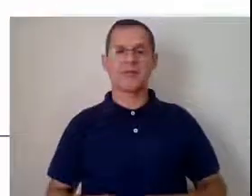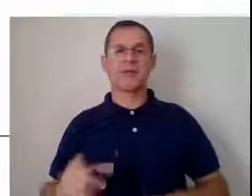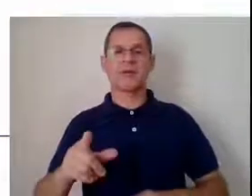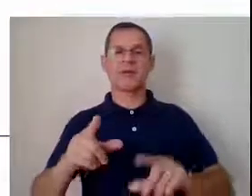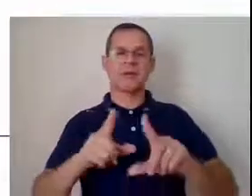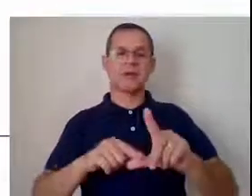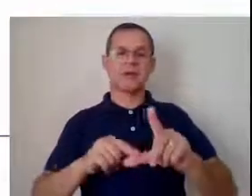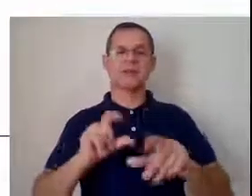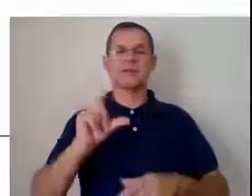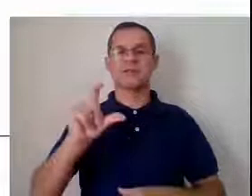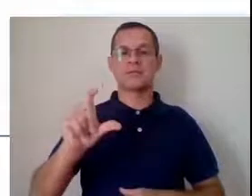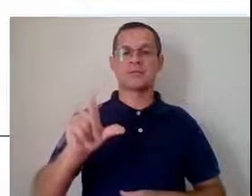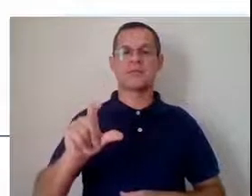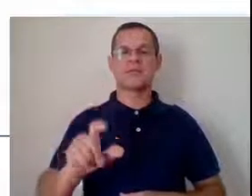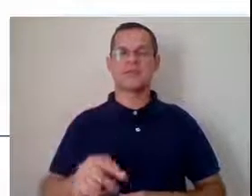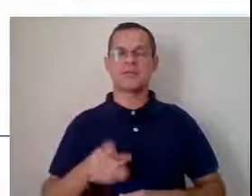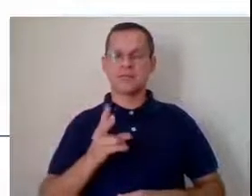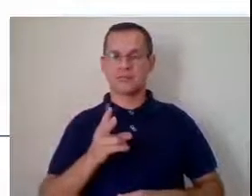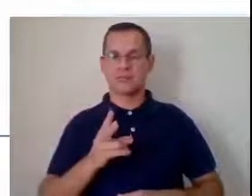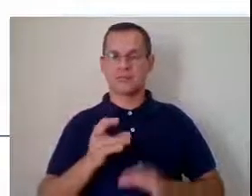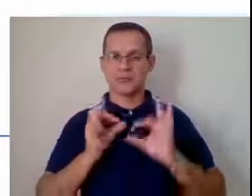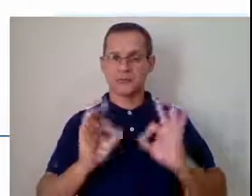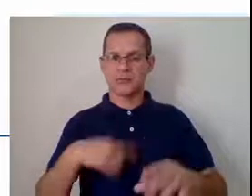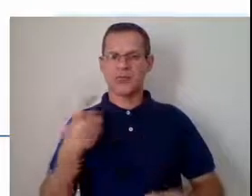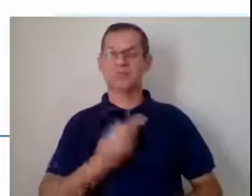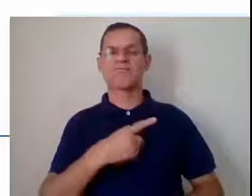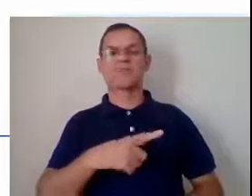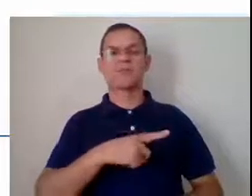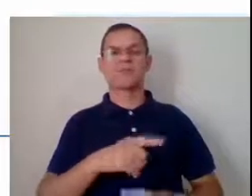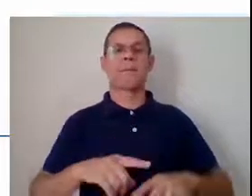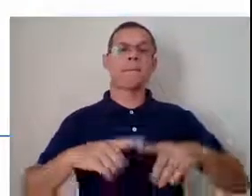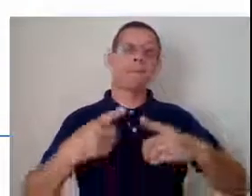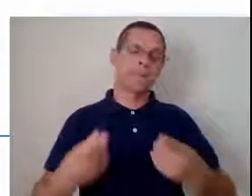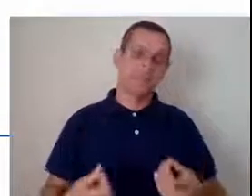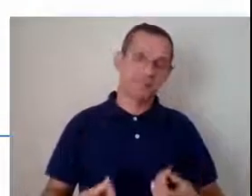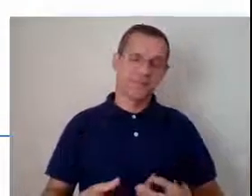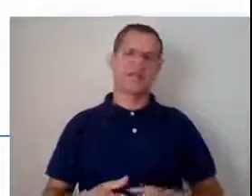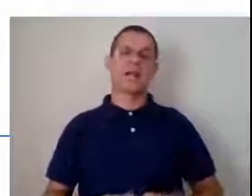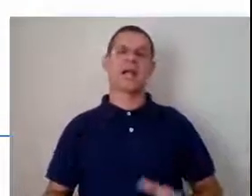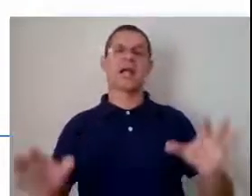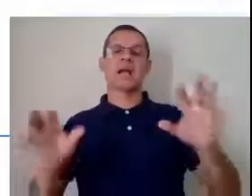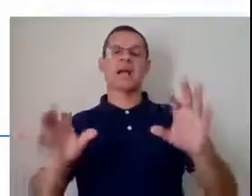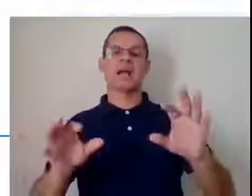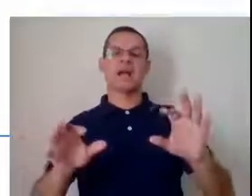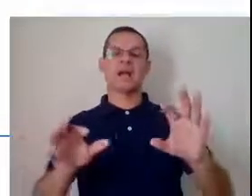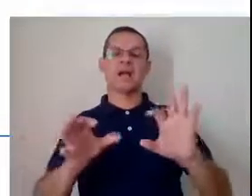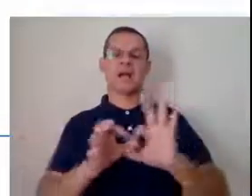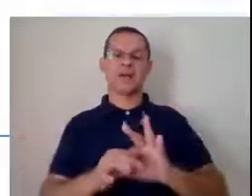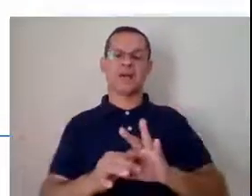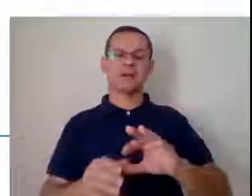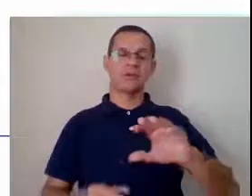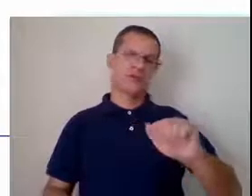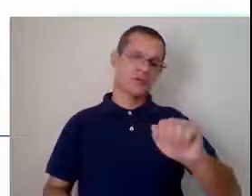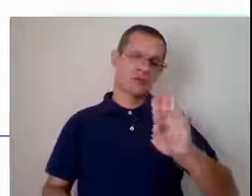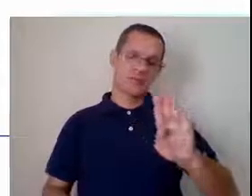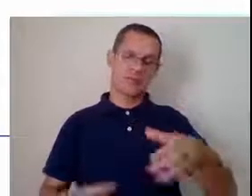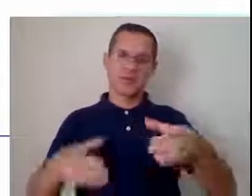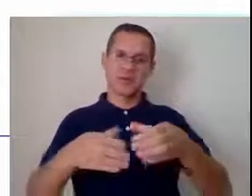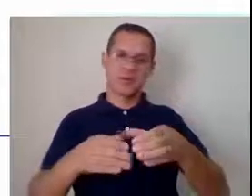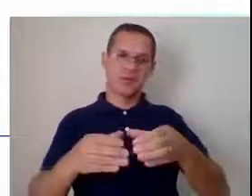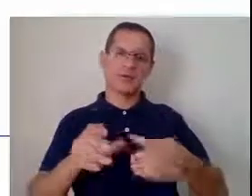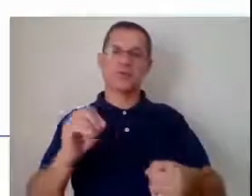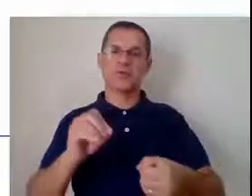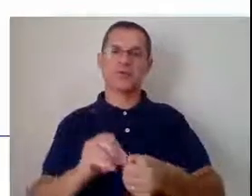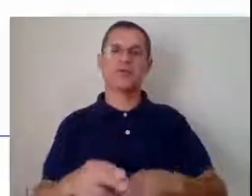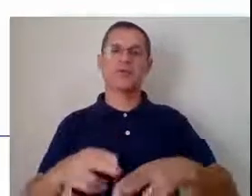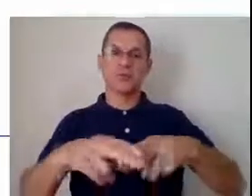maiúscula, tudo certo como nós tínhamos. Então, a união de A e B é o conjunto